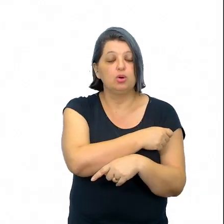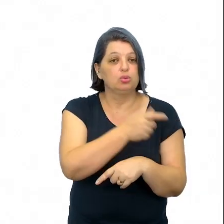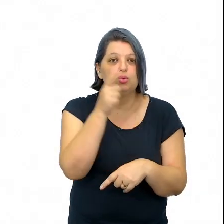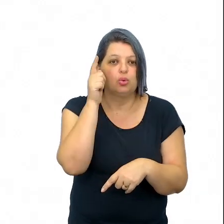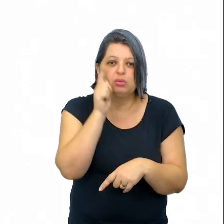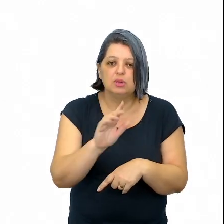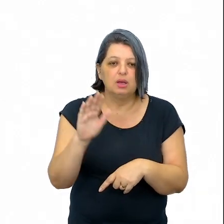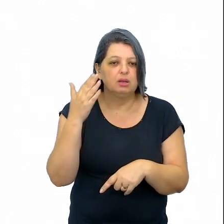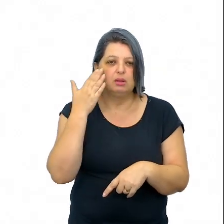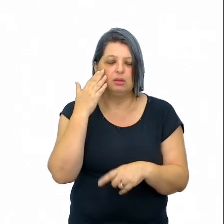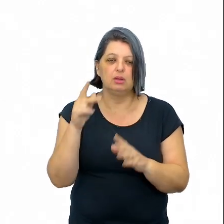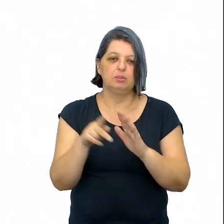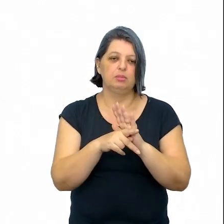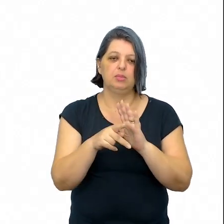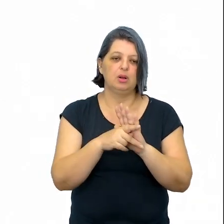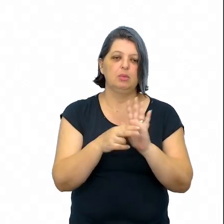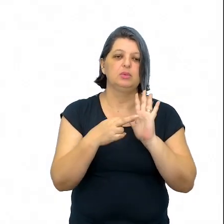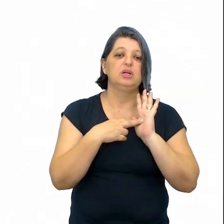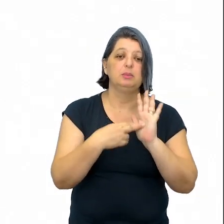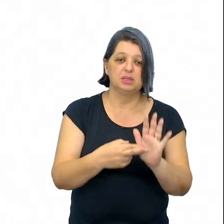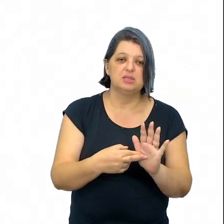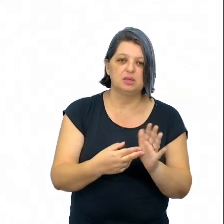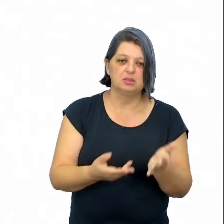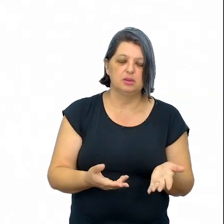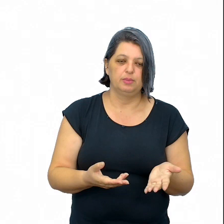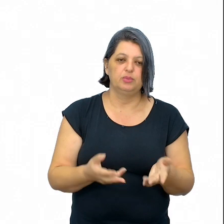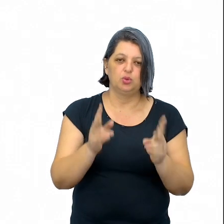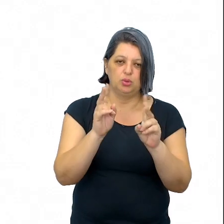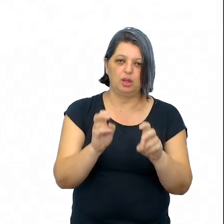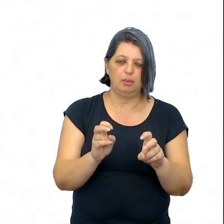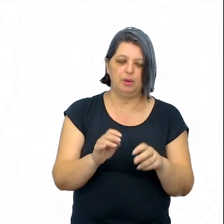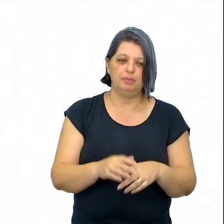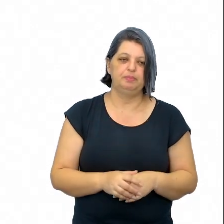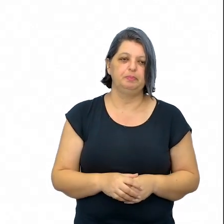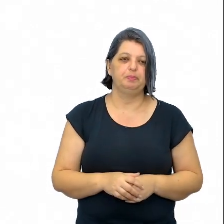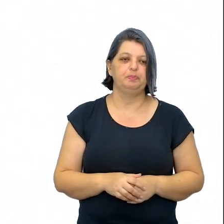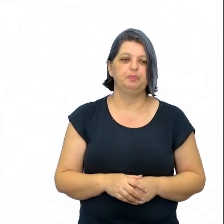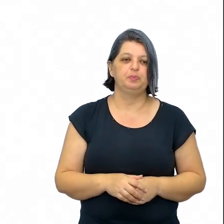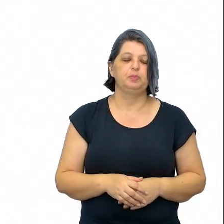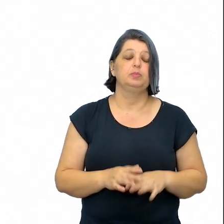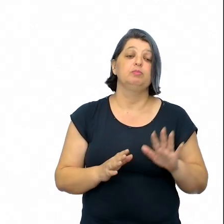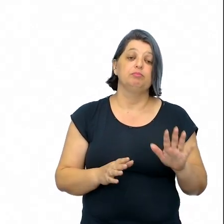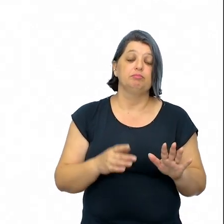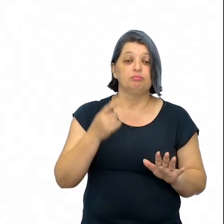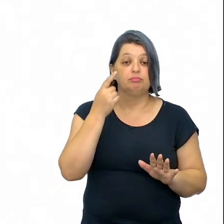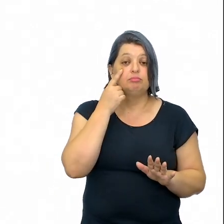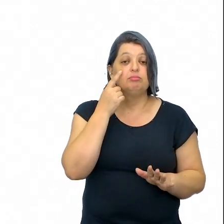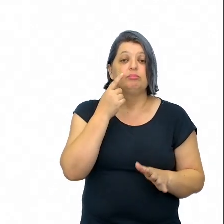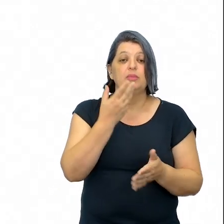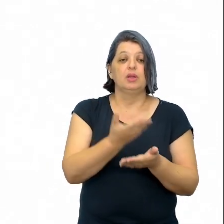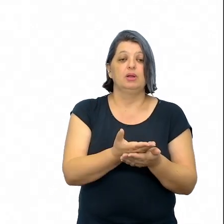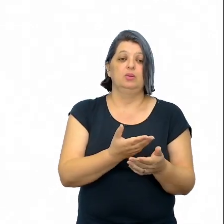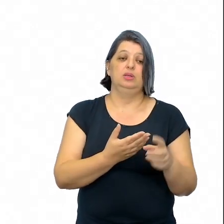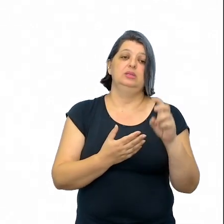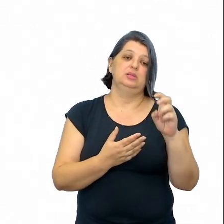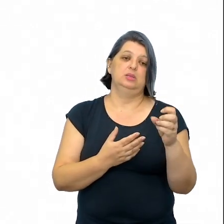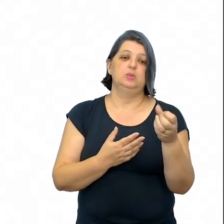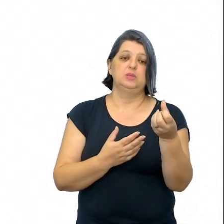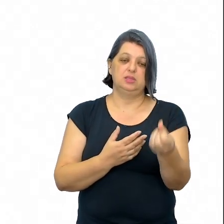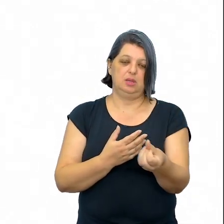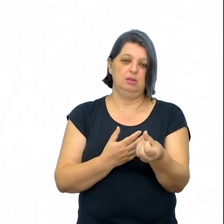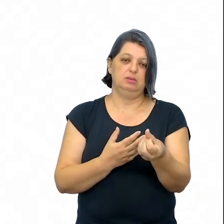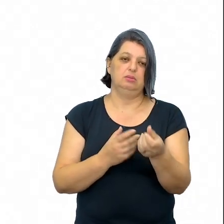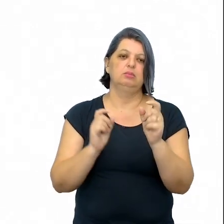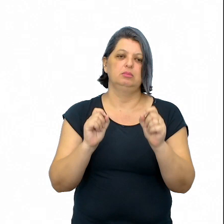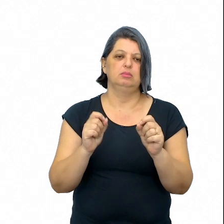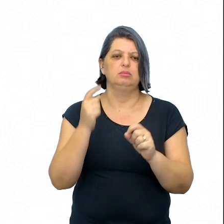essa parte, essa representação. Então, é só para a gente lembrar disso, tá? Quando eu olho na aula 5 e 6, nós temos o quê? A